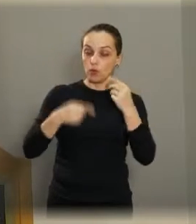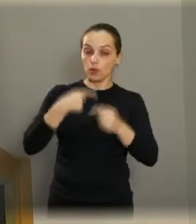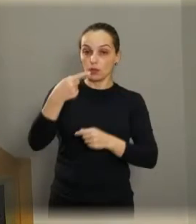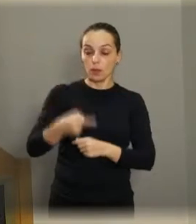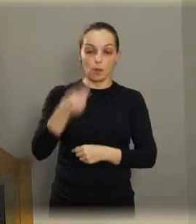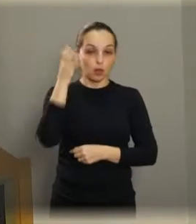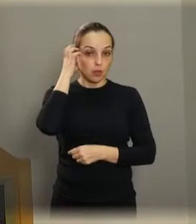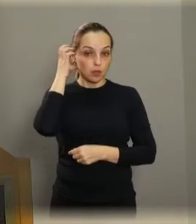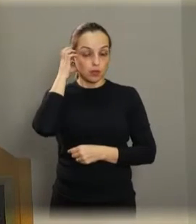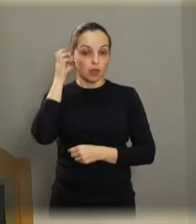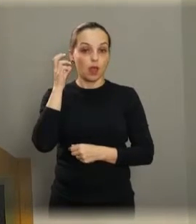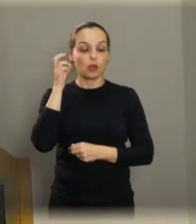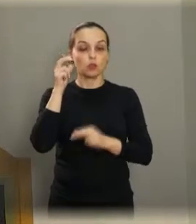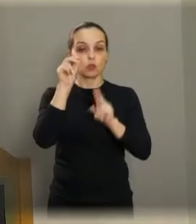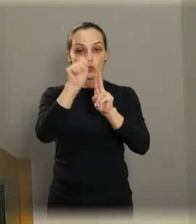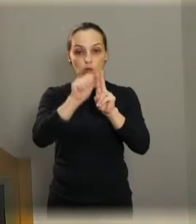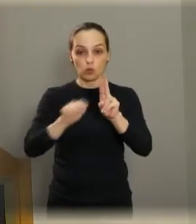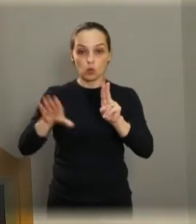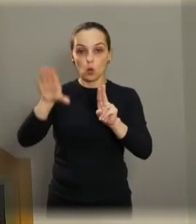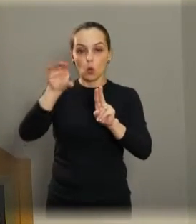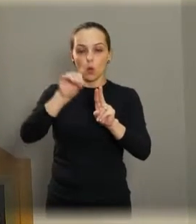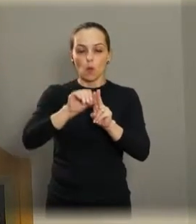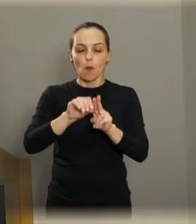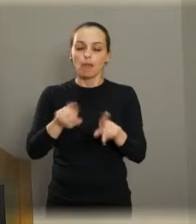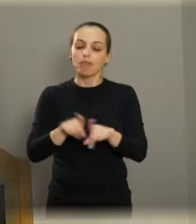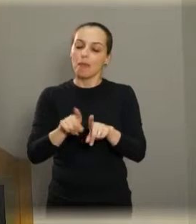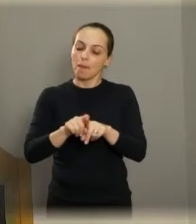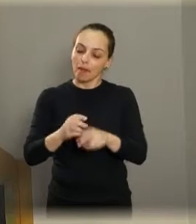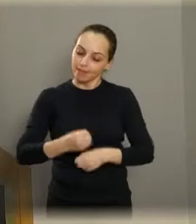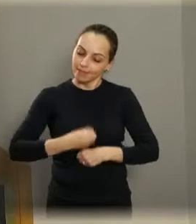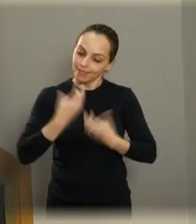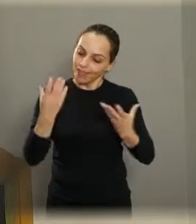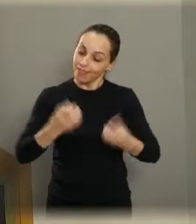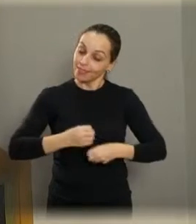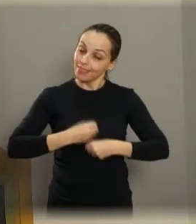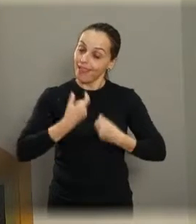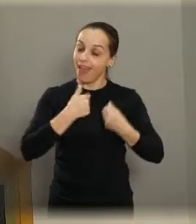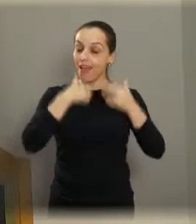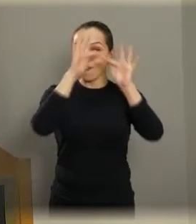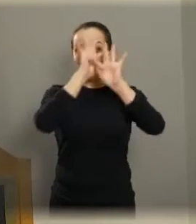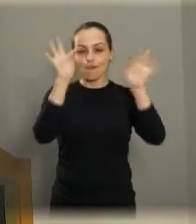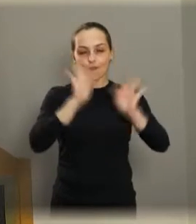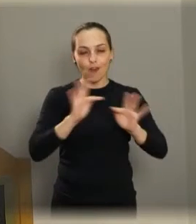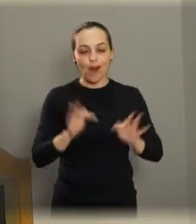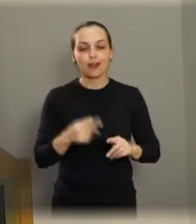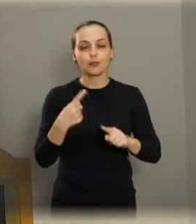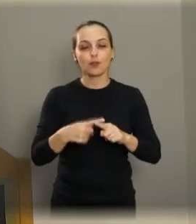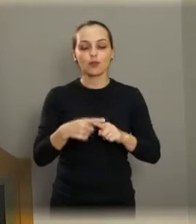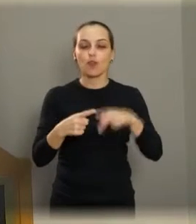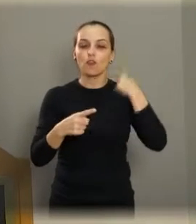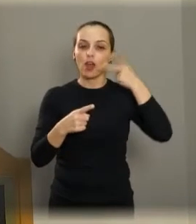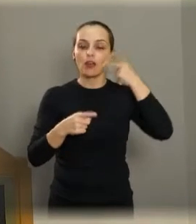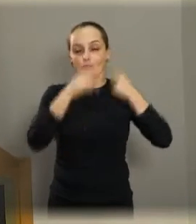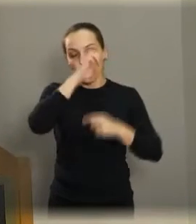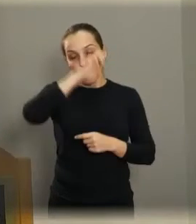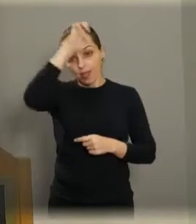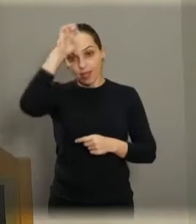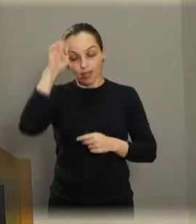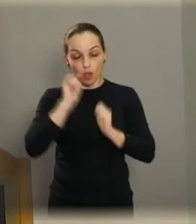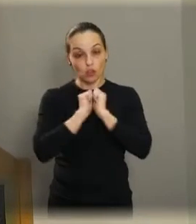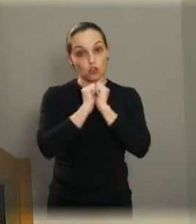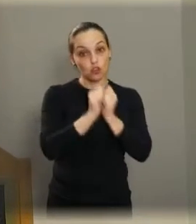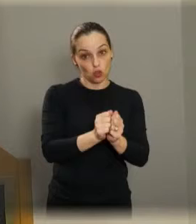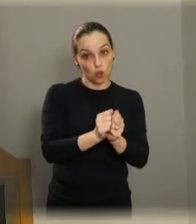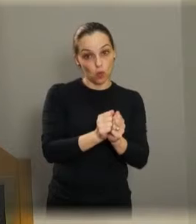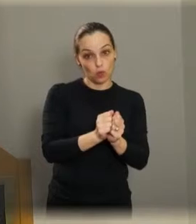quer aqui também estenar a minha felicidade do Harry está aqui com a gente é pude com